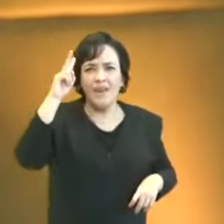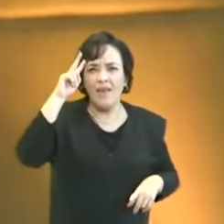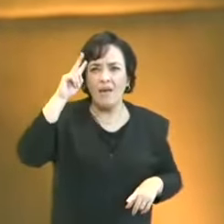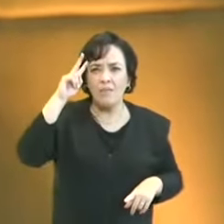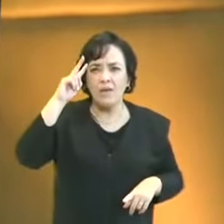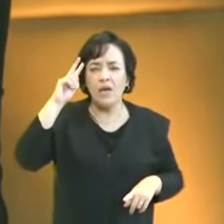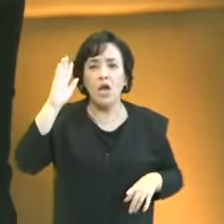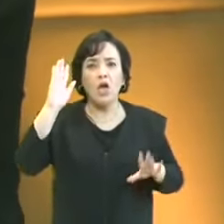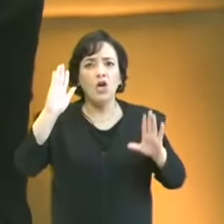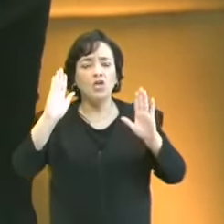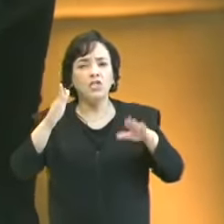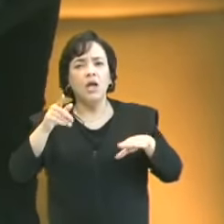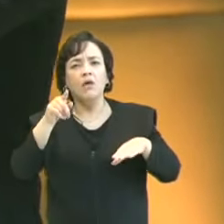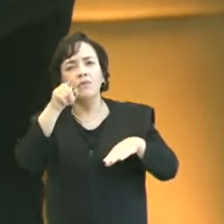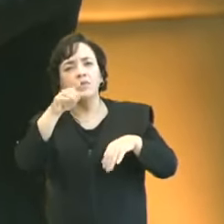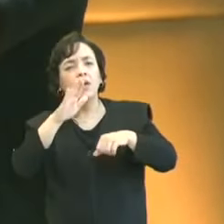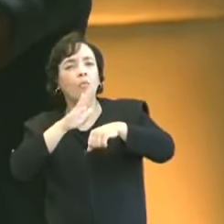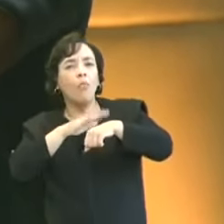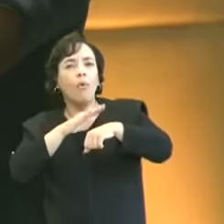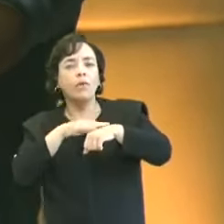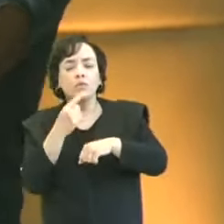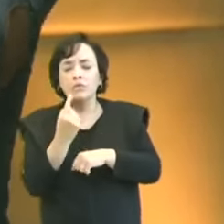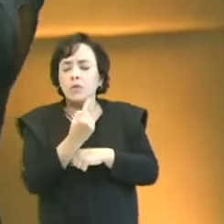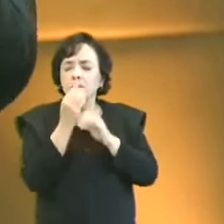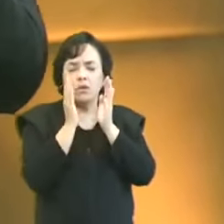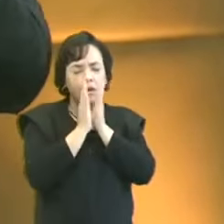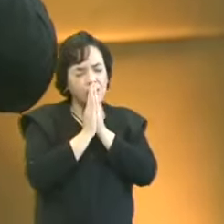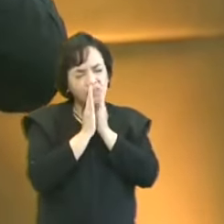Você já teve um momento sozinho com o Senhor